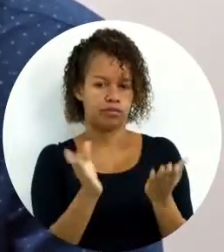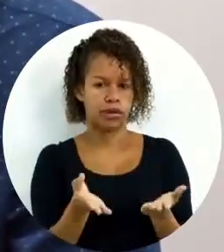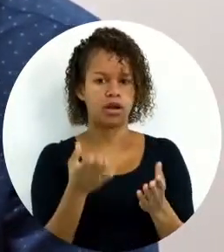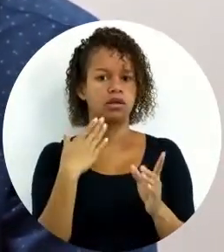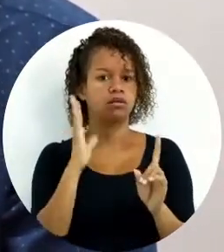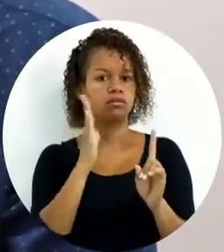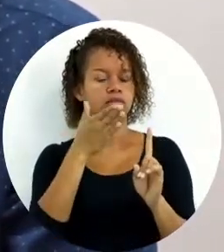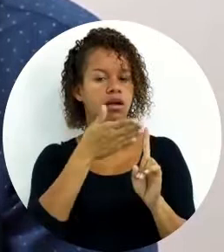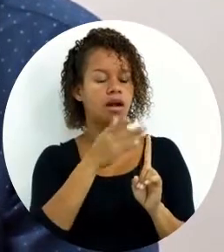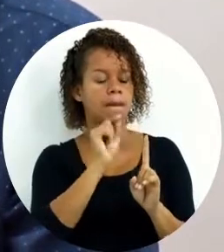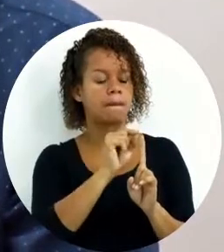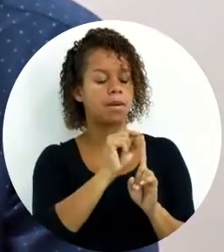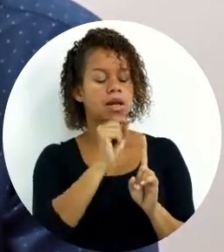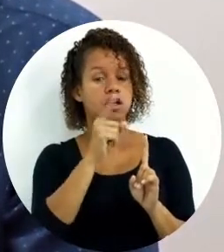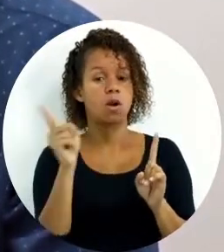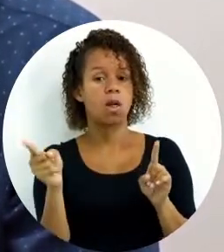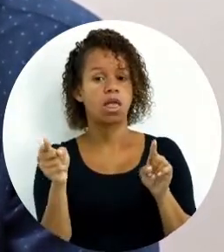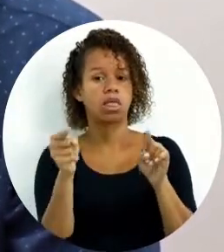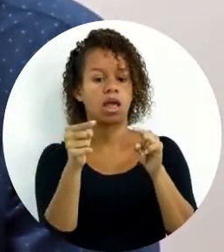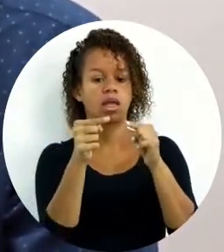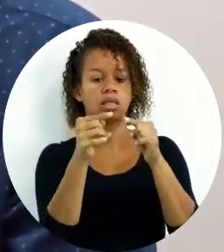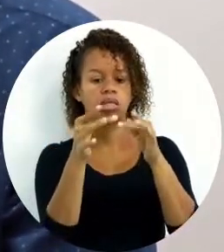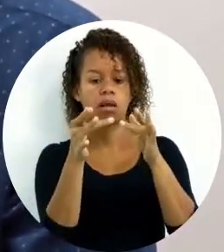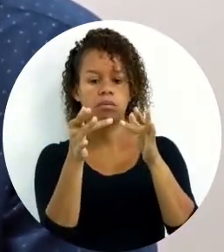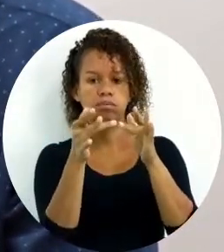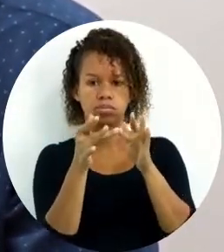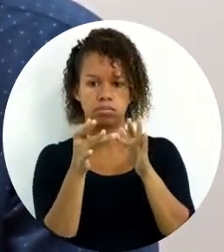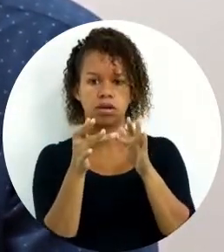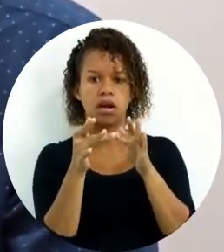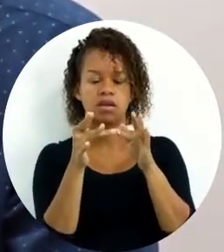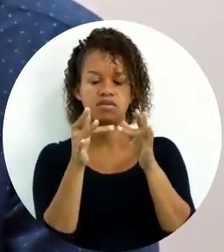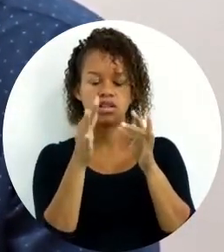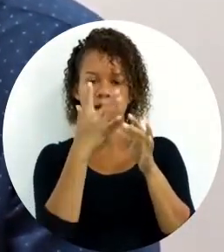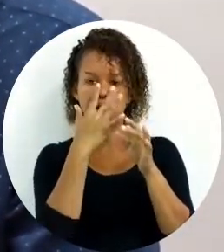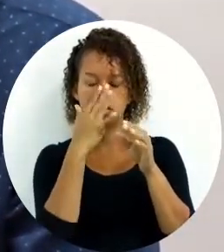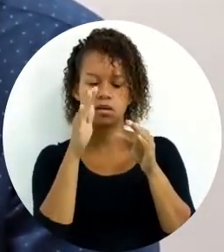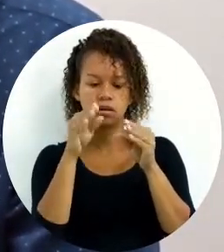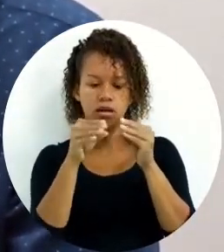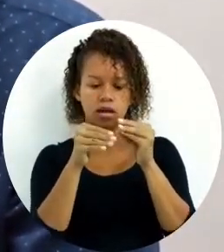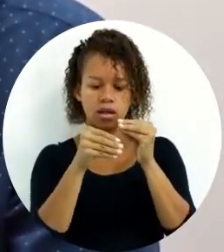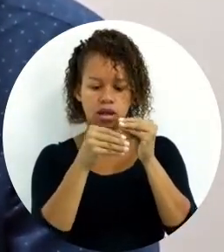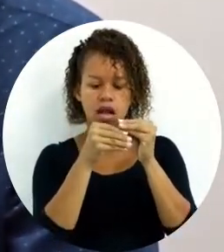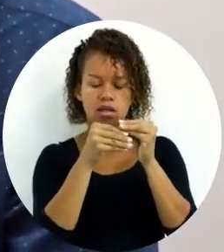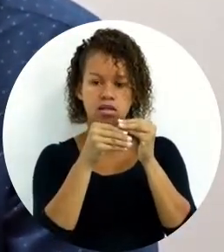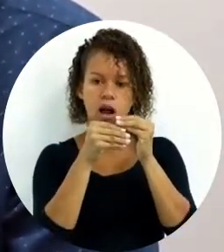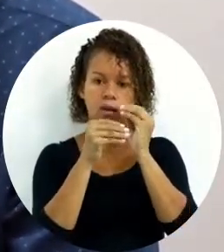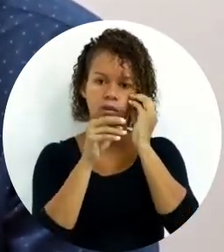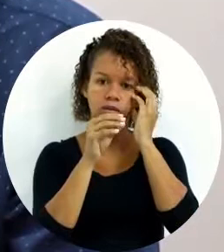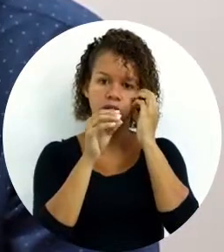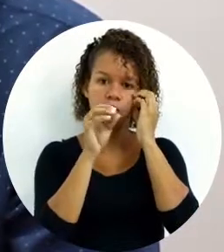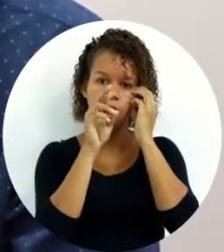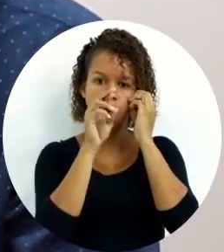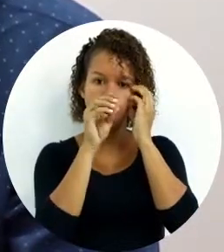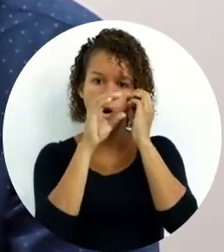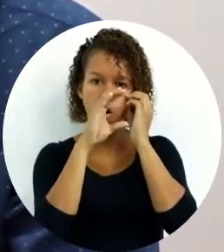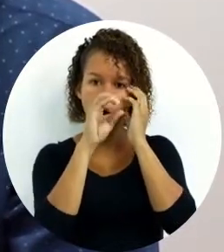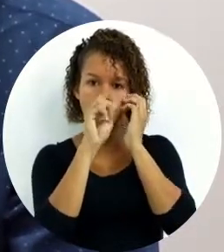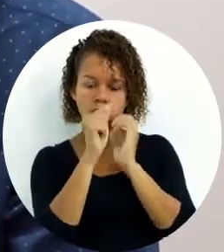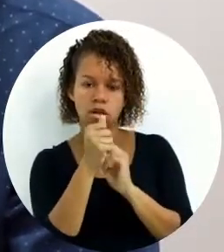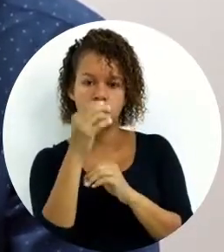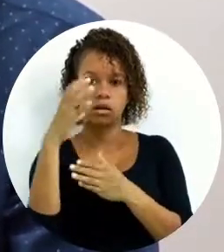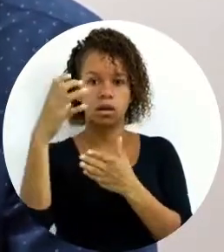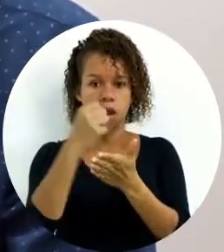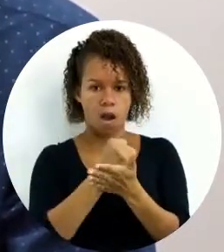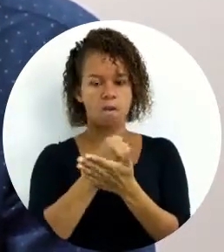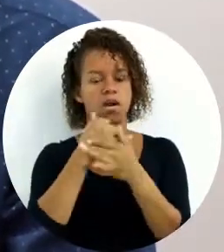eles servem justamente para conectar, né, e fazer a ligação entre os termos de uma busca, né, com a finalidade de uma recuperação